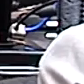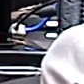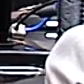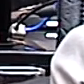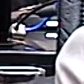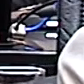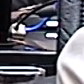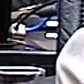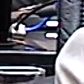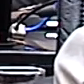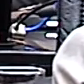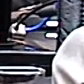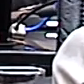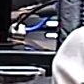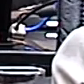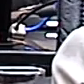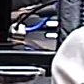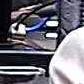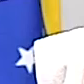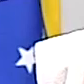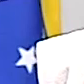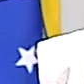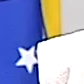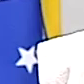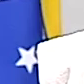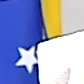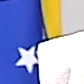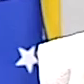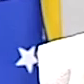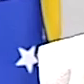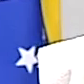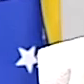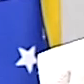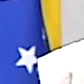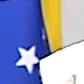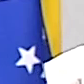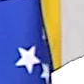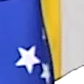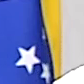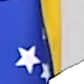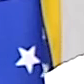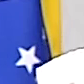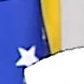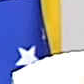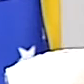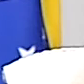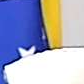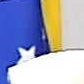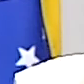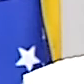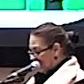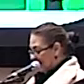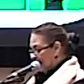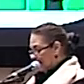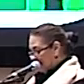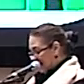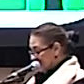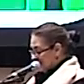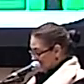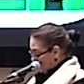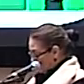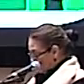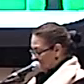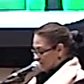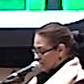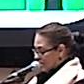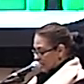do enfrentamento à discriminação e violência. A deputada Ada De Luca foi eleita a primeira procuradora. Ela